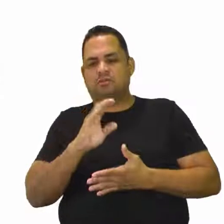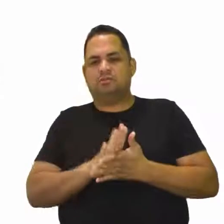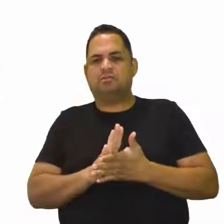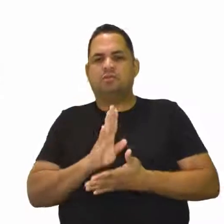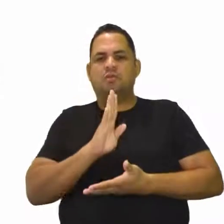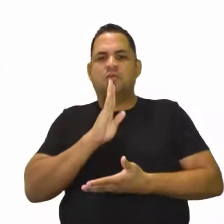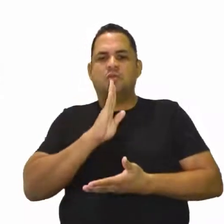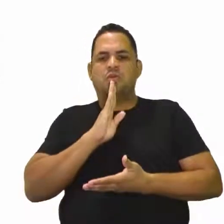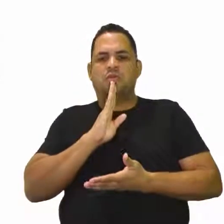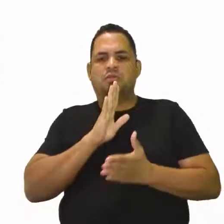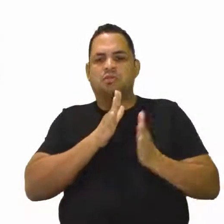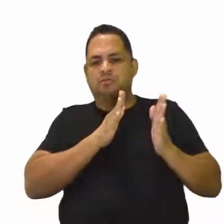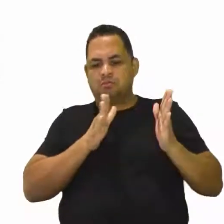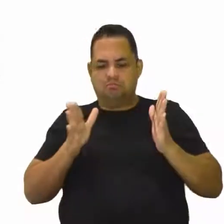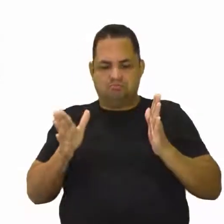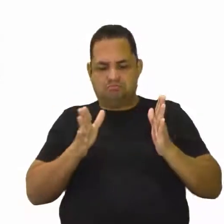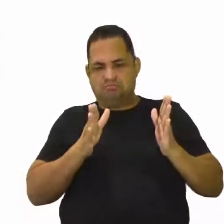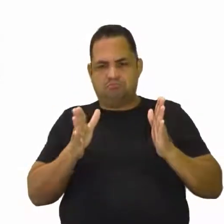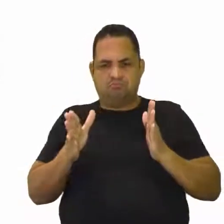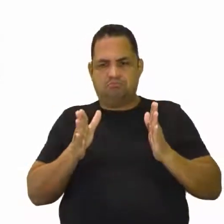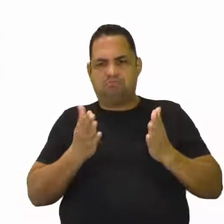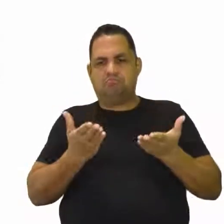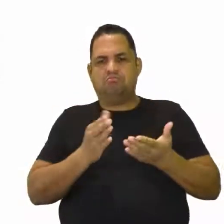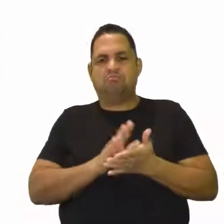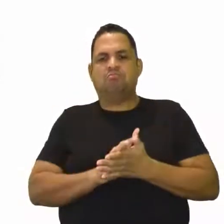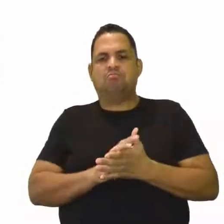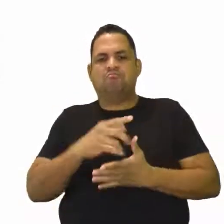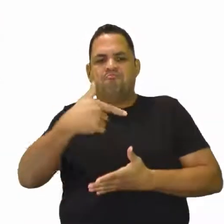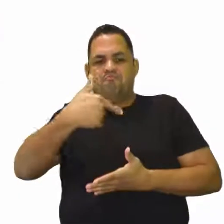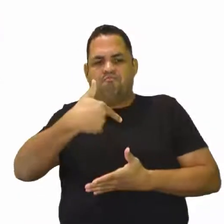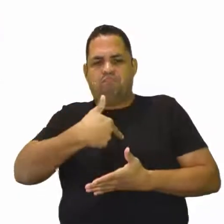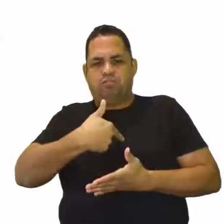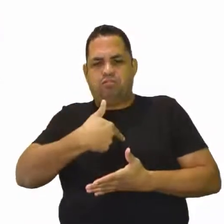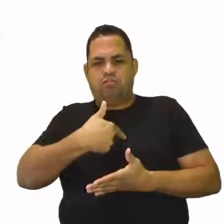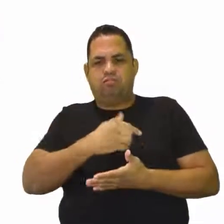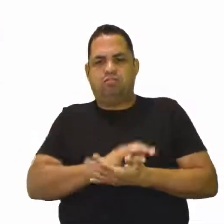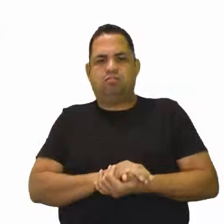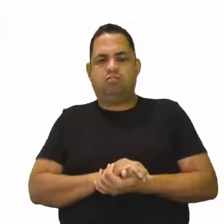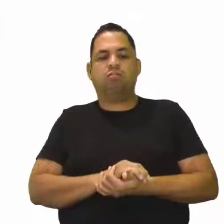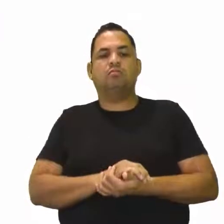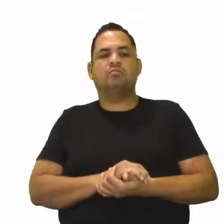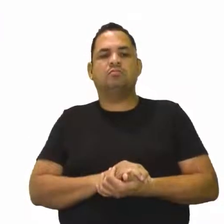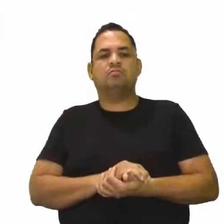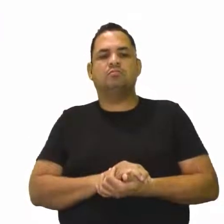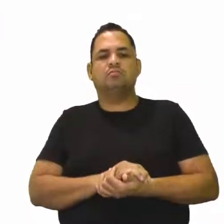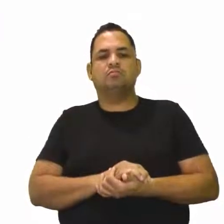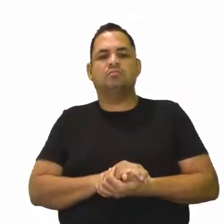1945, a conhecida Era Vargas,